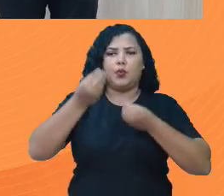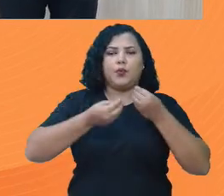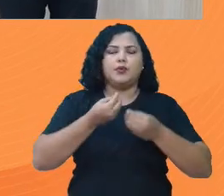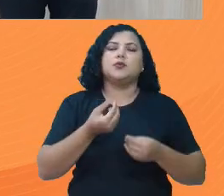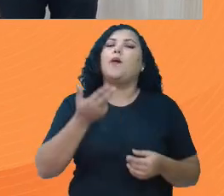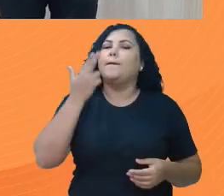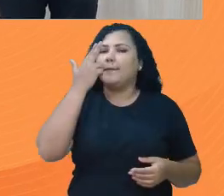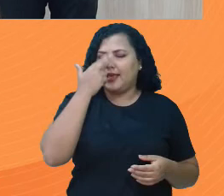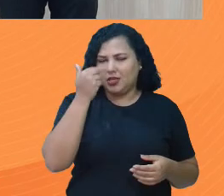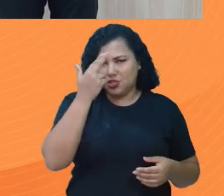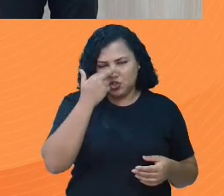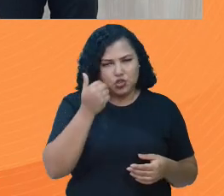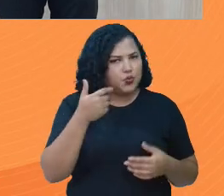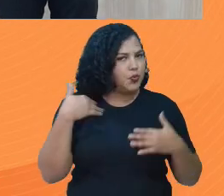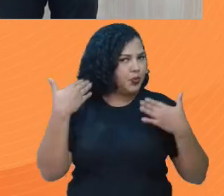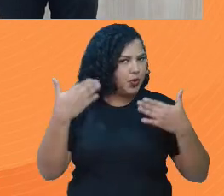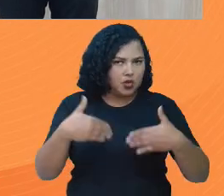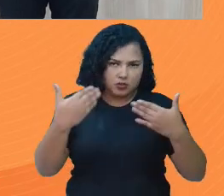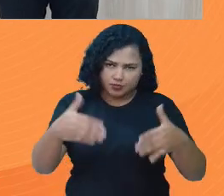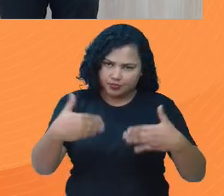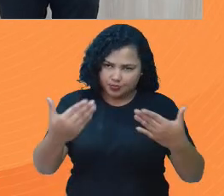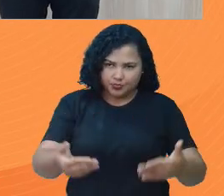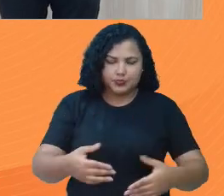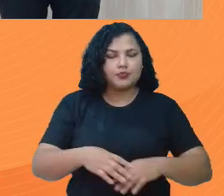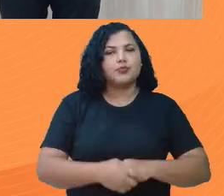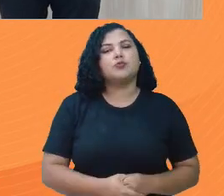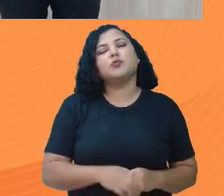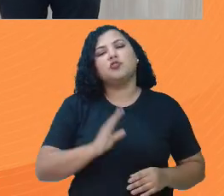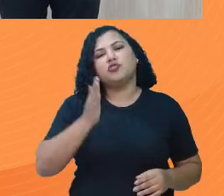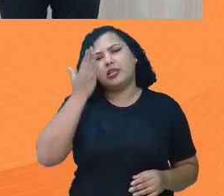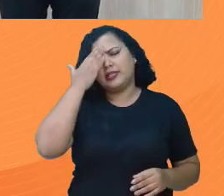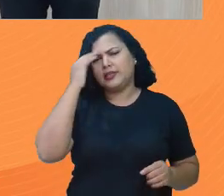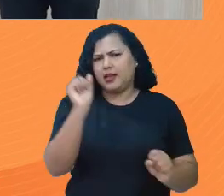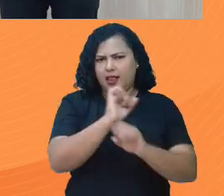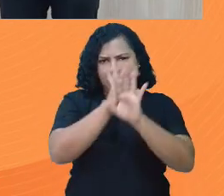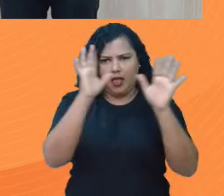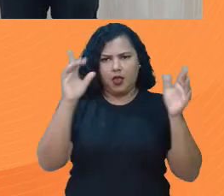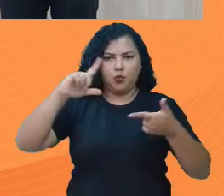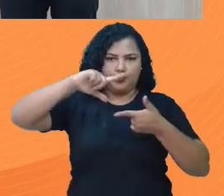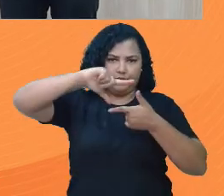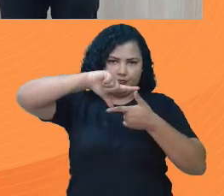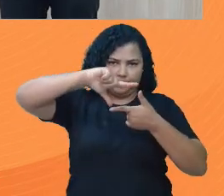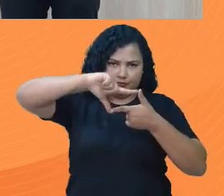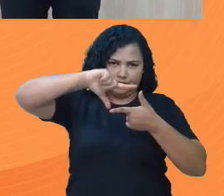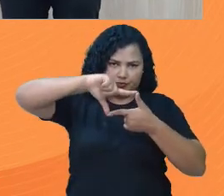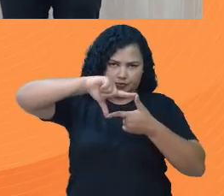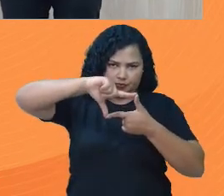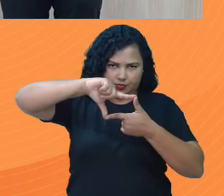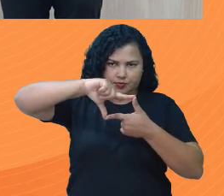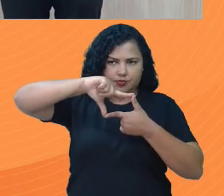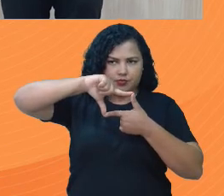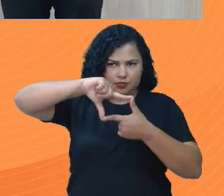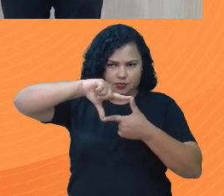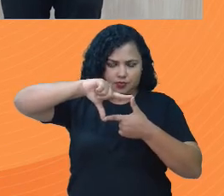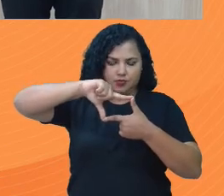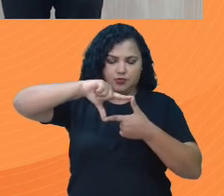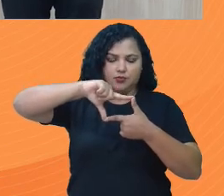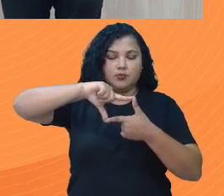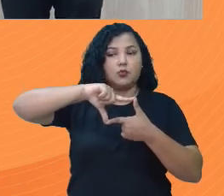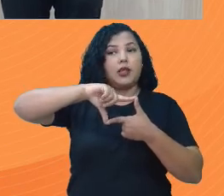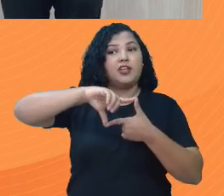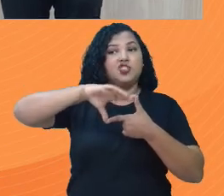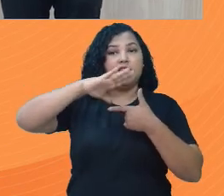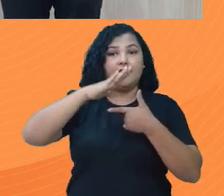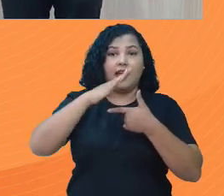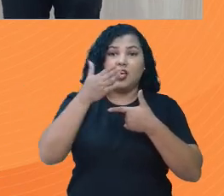tá? Então, mesmo passo a passo aí, você vai entender bem bonitinho que a gente vai traçar o nosso retângulo